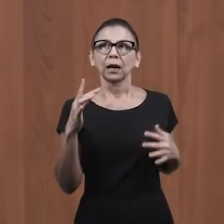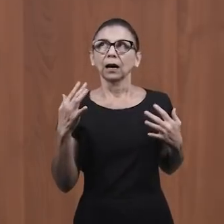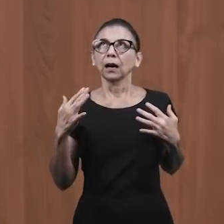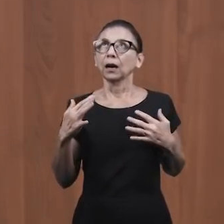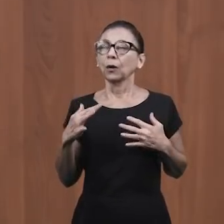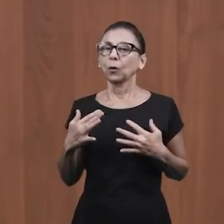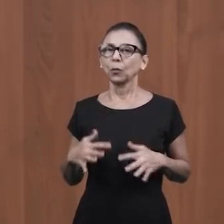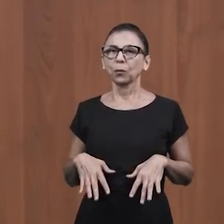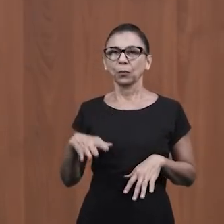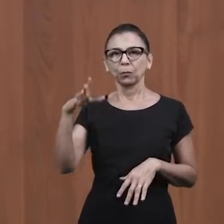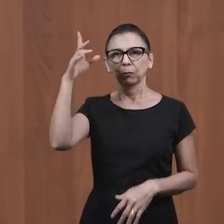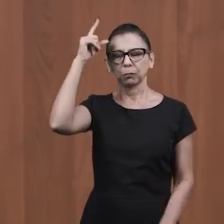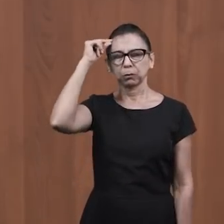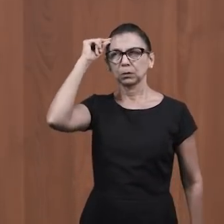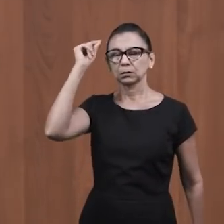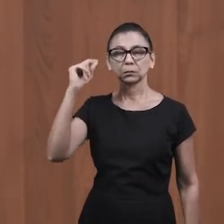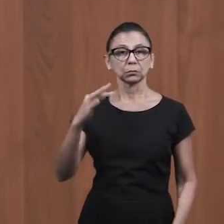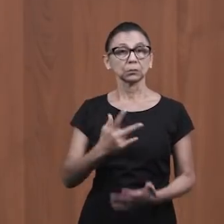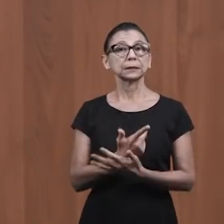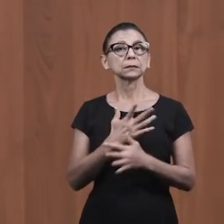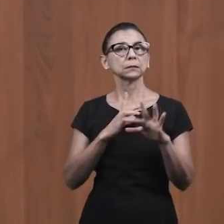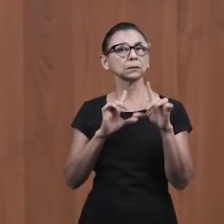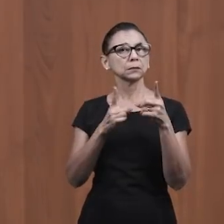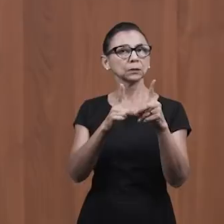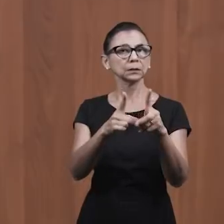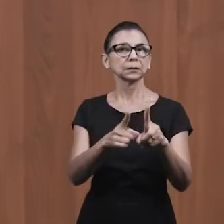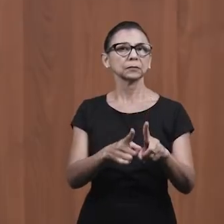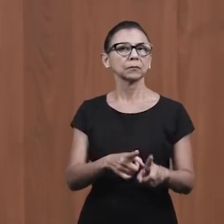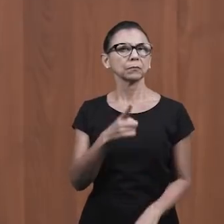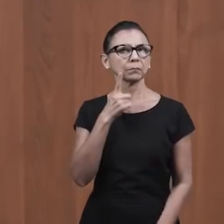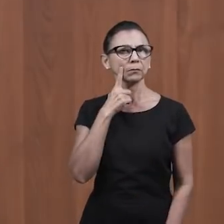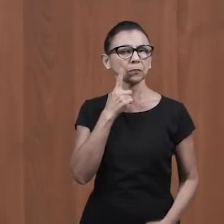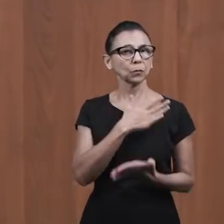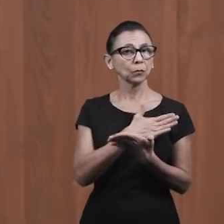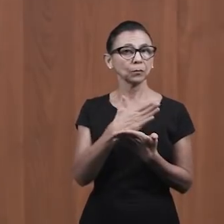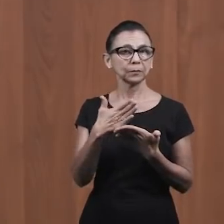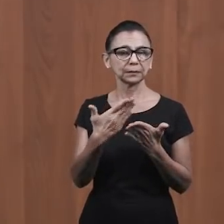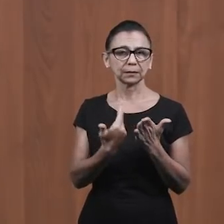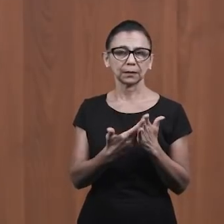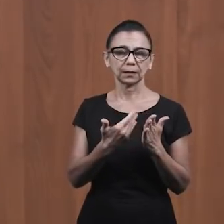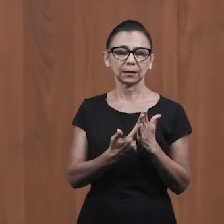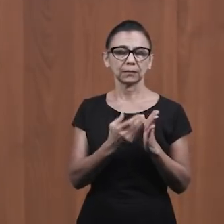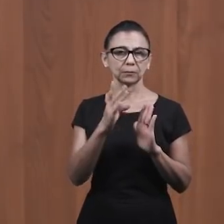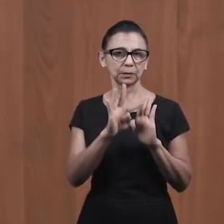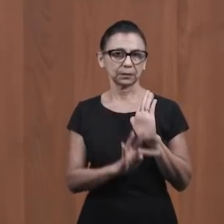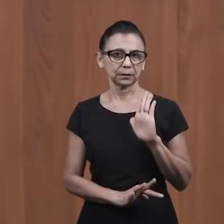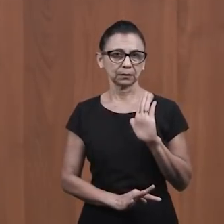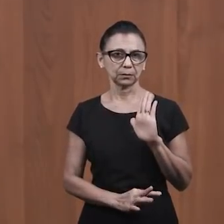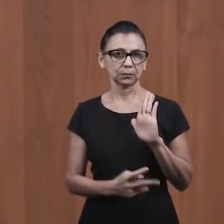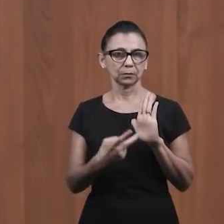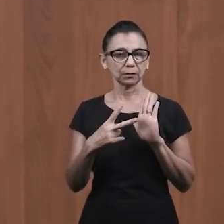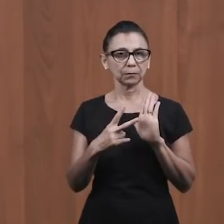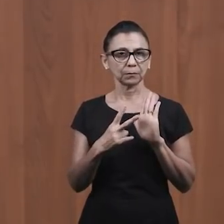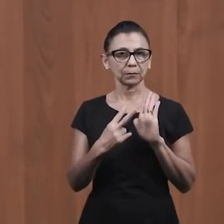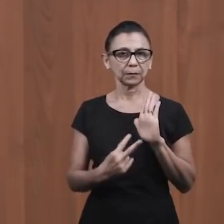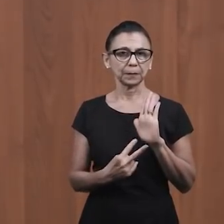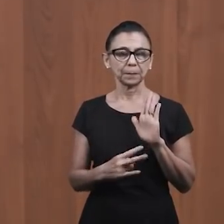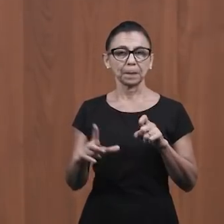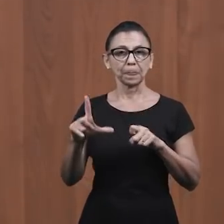crianças, intermediários e adolescentes, com a paz do Senhor Jesus. O assunto da nossa aula é